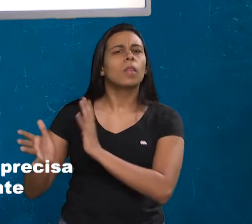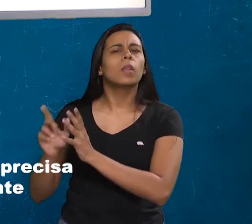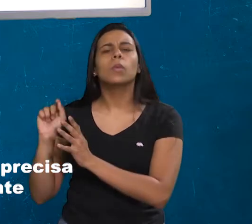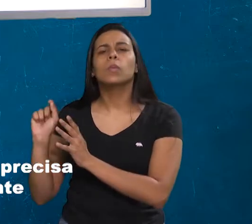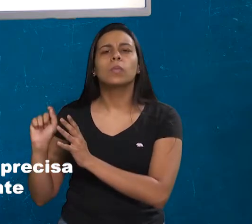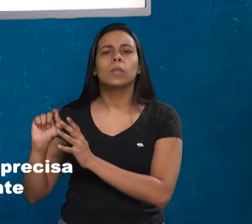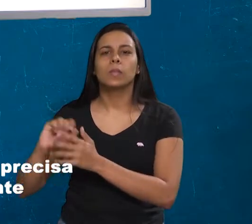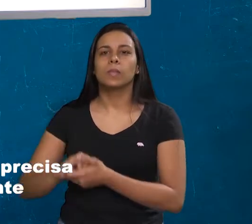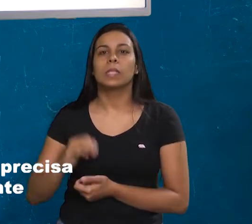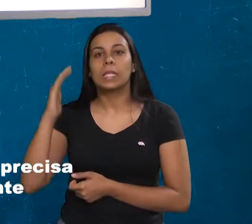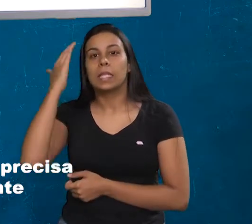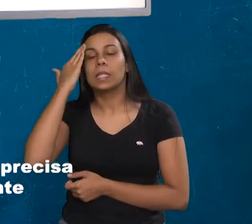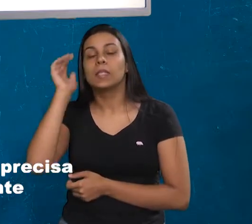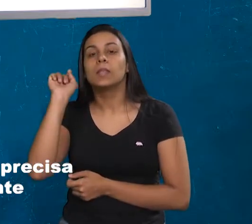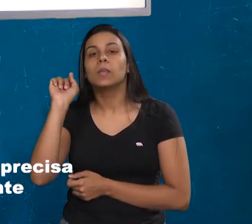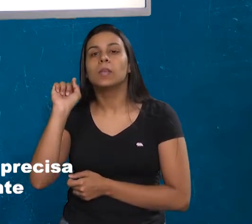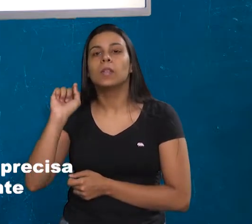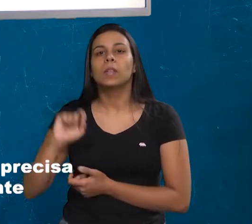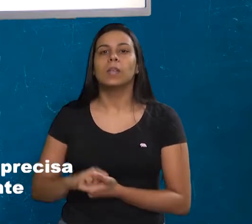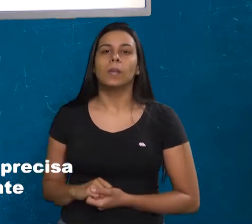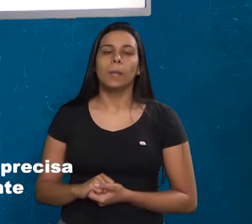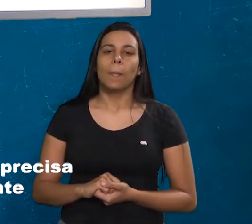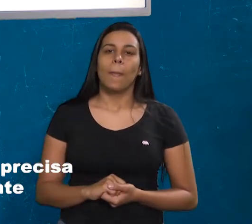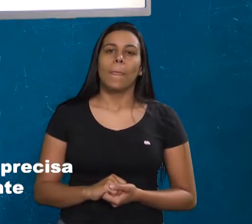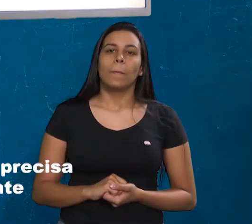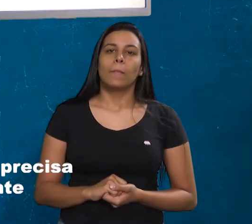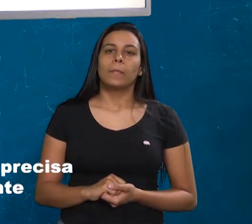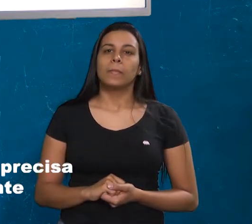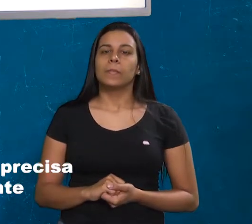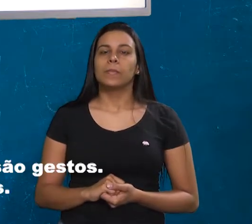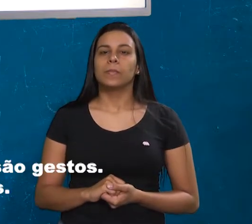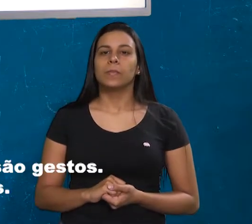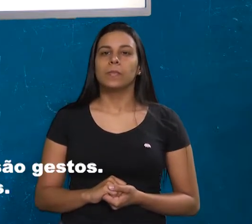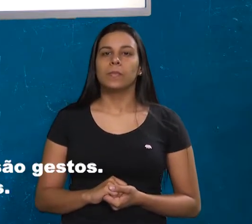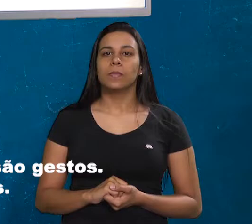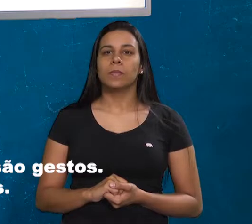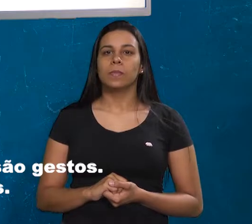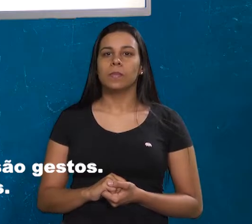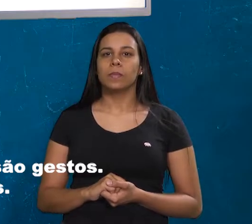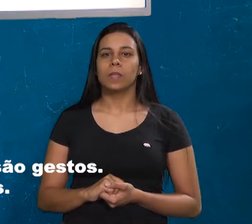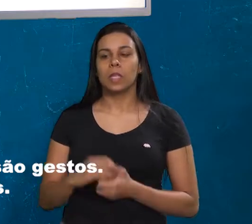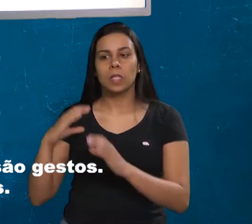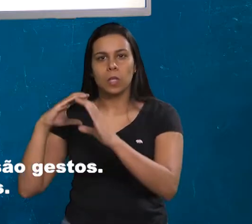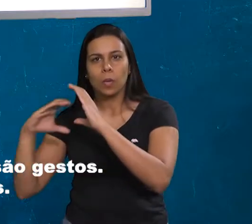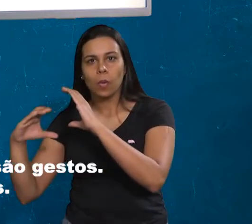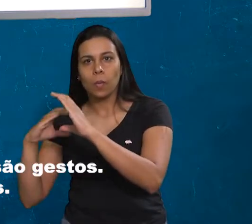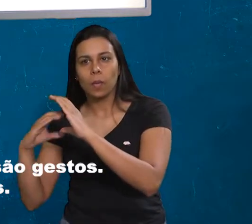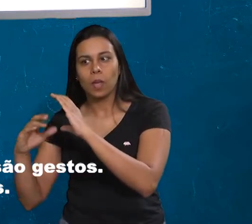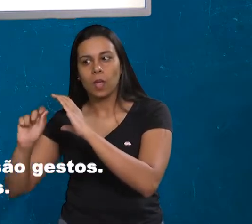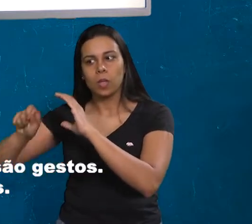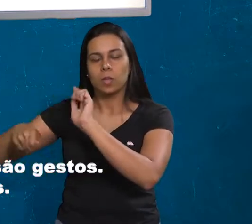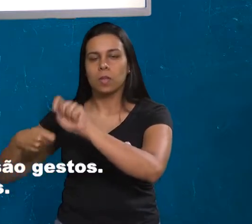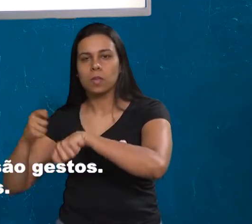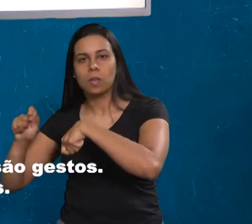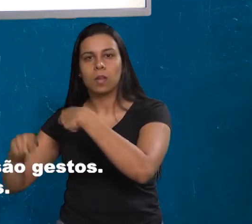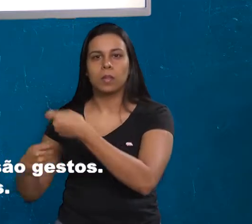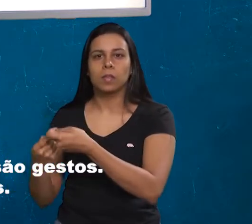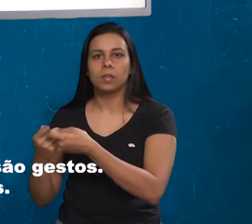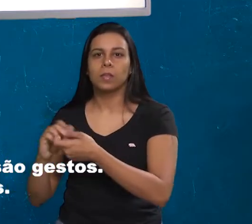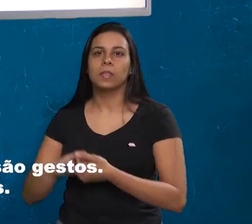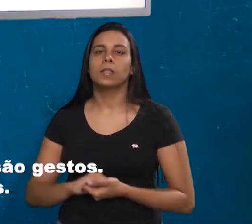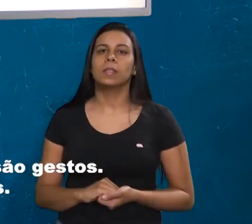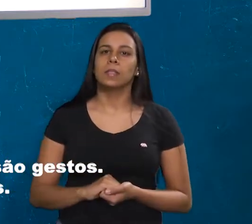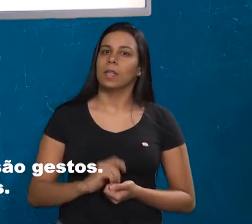gente precisa entender o seguinte, que quando a gente está se comunicando por meio dos sinais, não